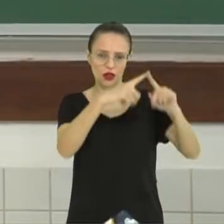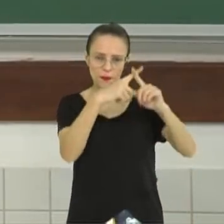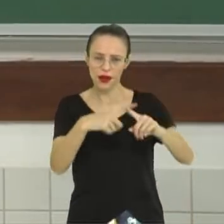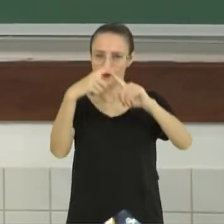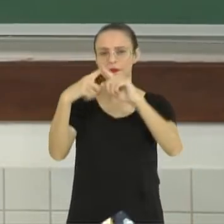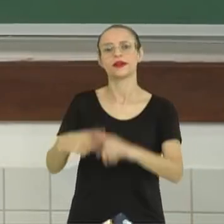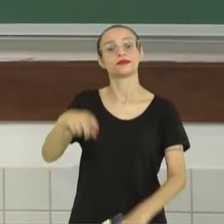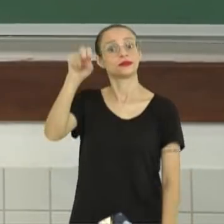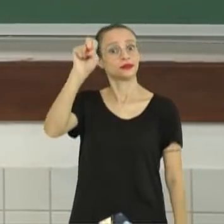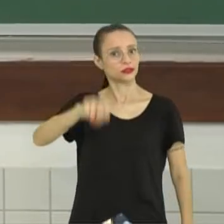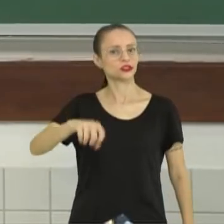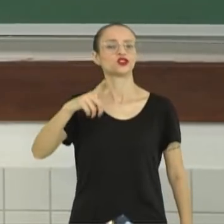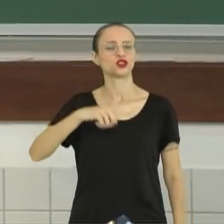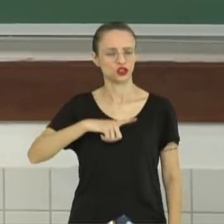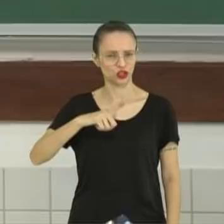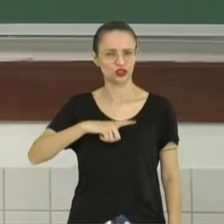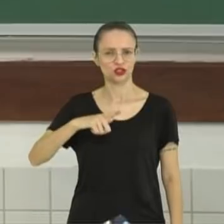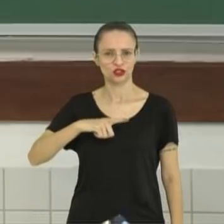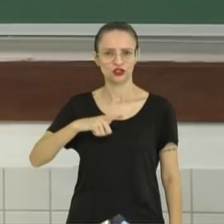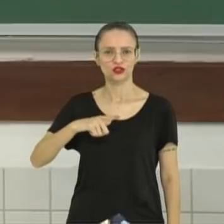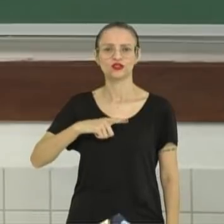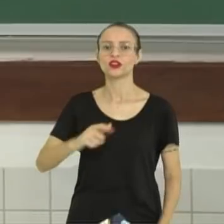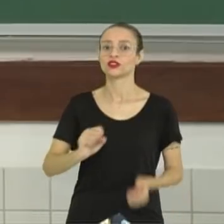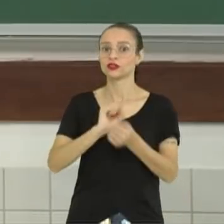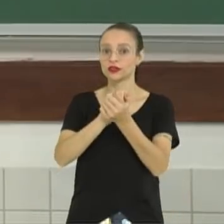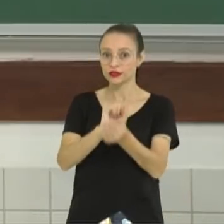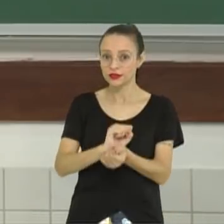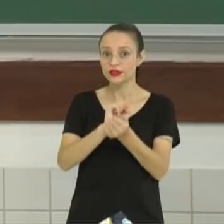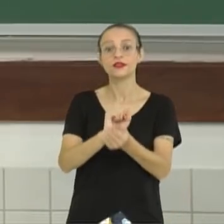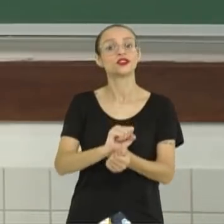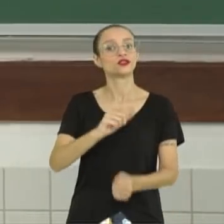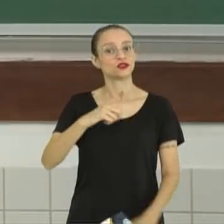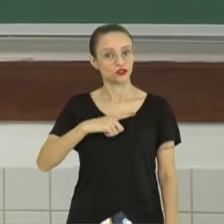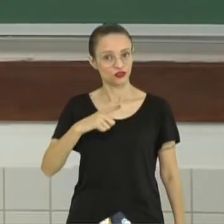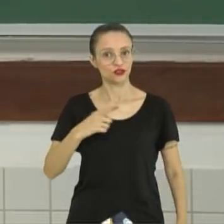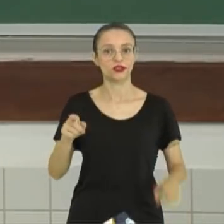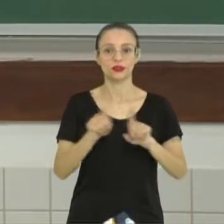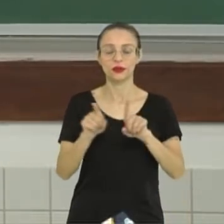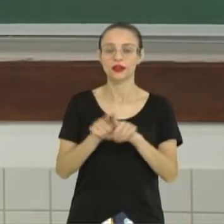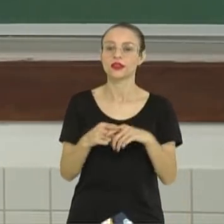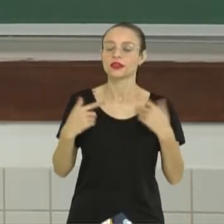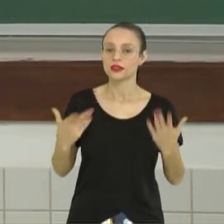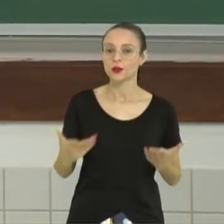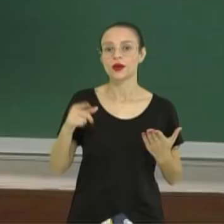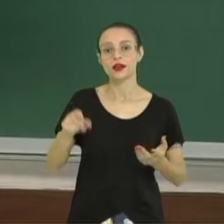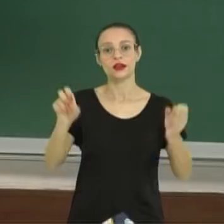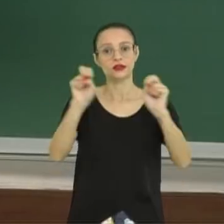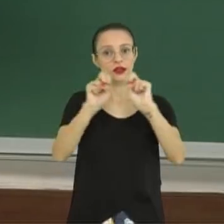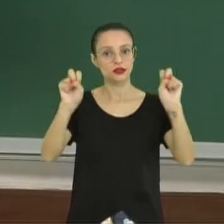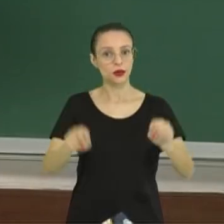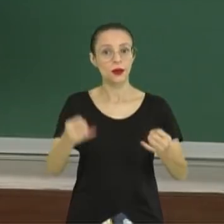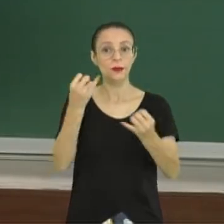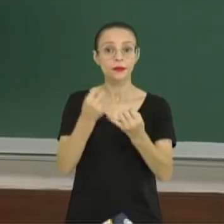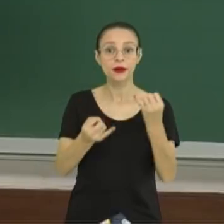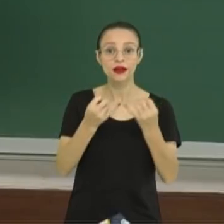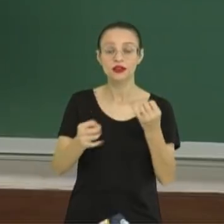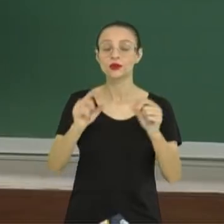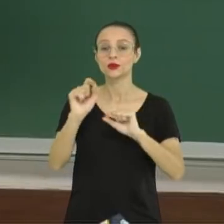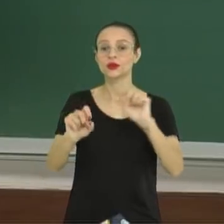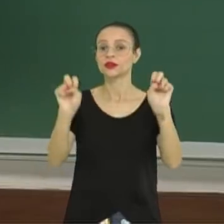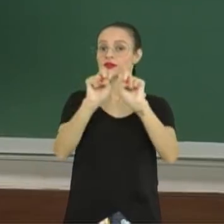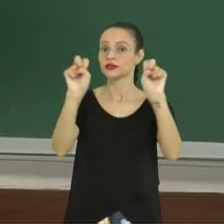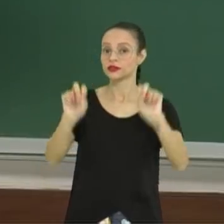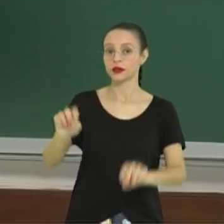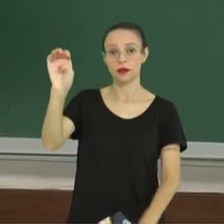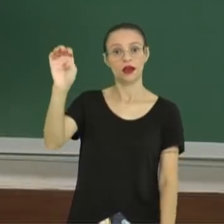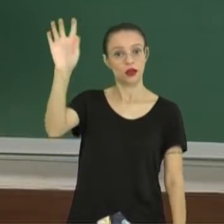esses impérios? Sim. Existia escravidão? Também. Então esse era um sistema muito parecido com o sistema